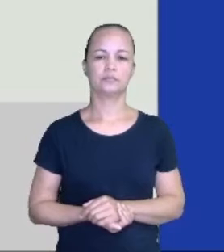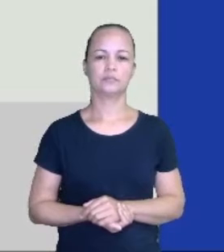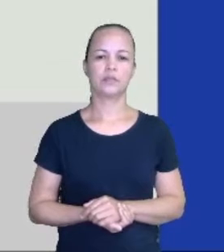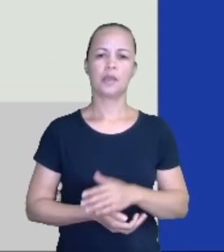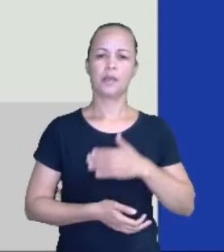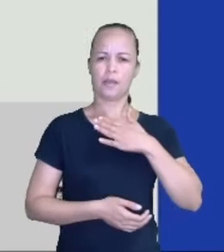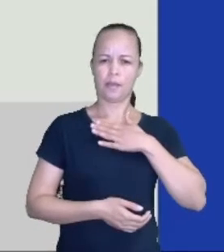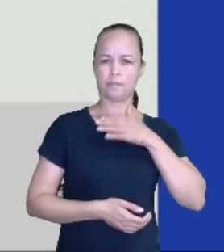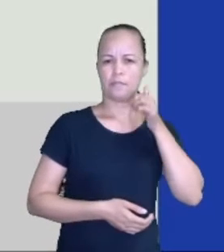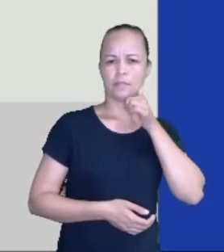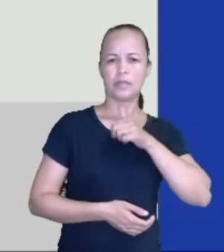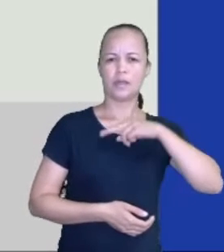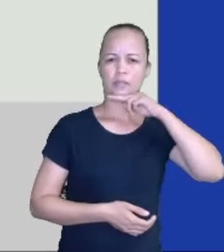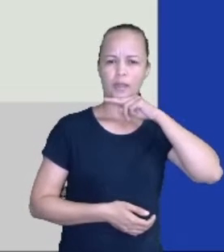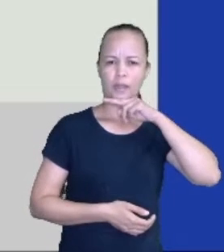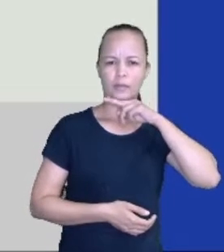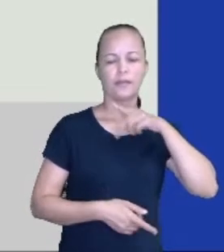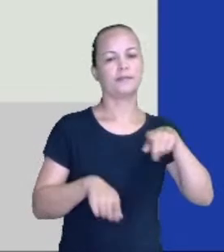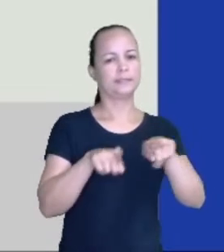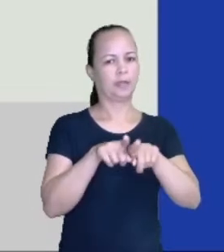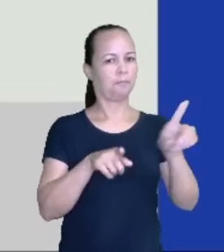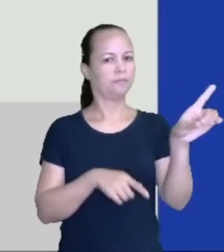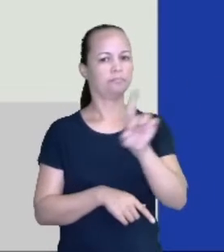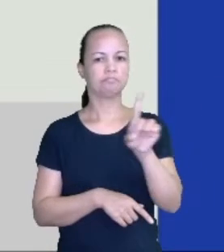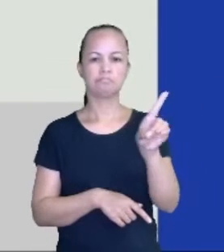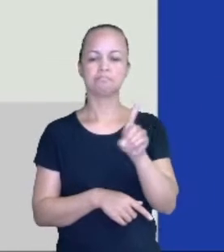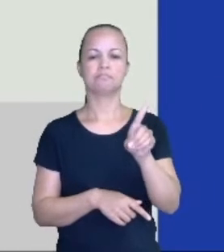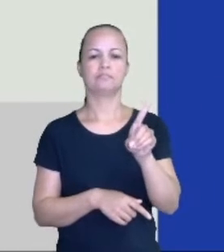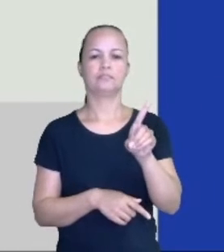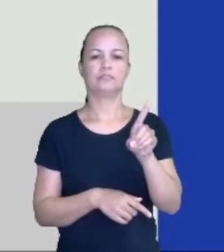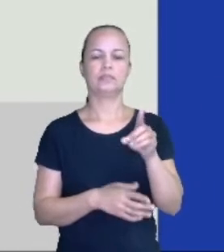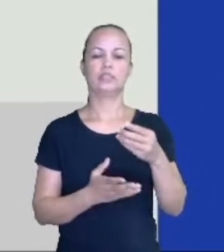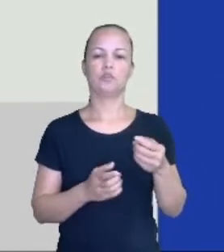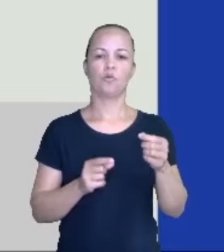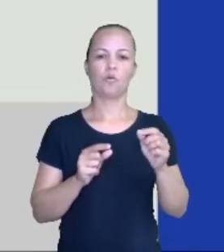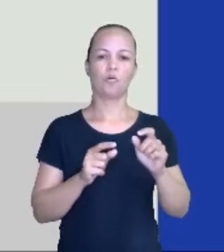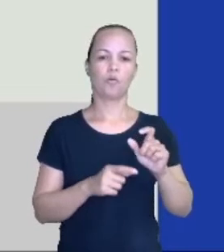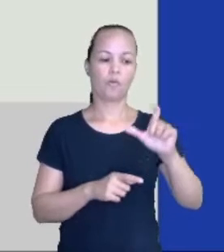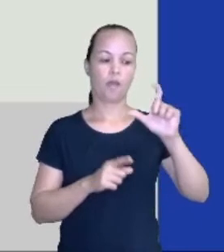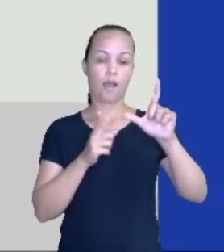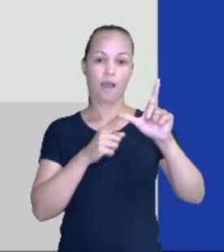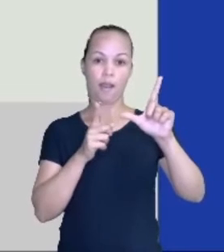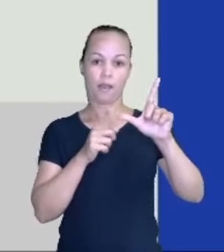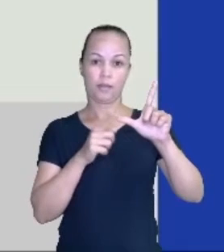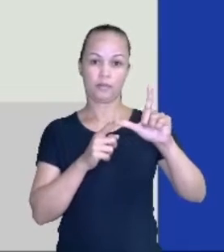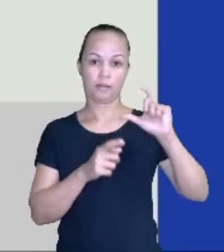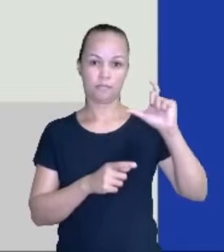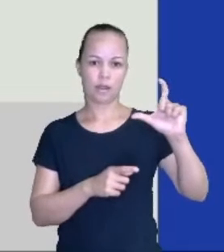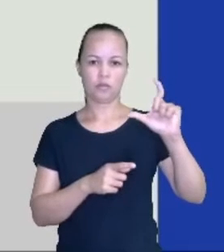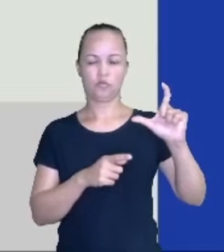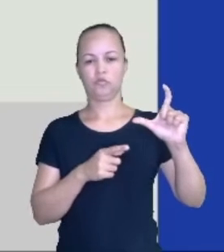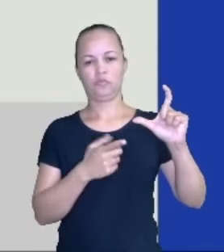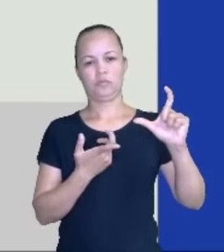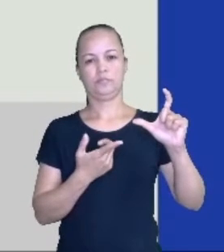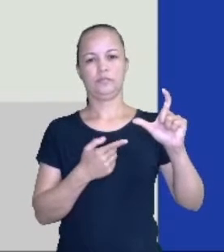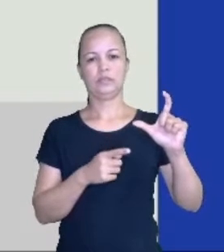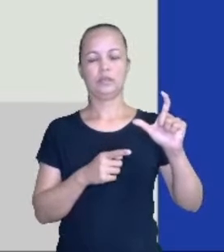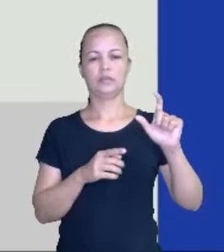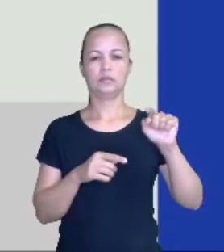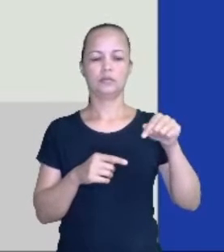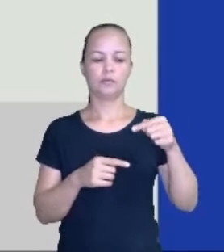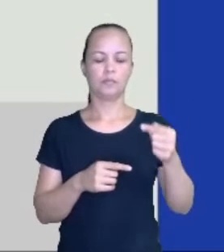Para minha neta? Também não. Então, ele pontuou ali, colocou letra maiúscula após o ponto, ó, porque sempre depois